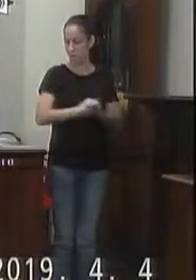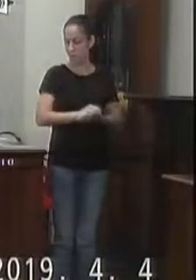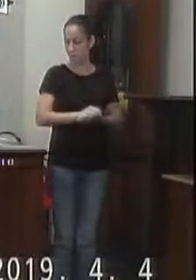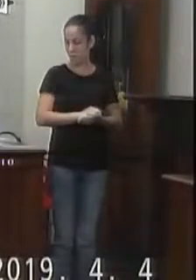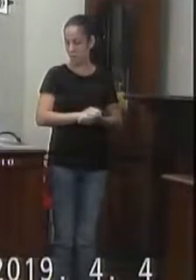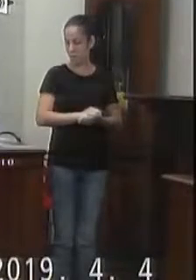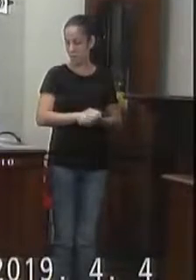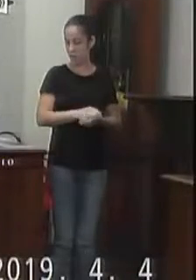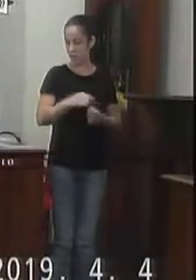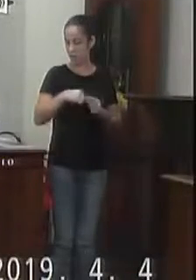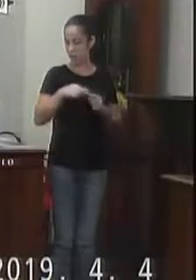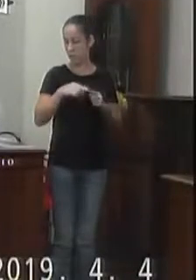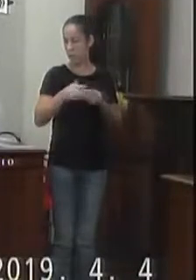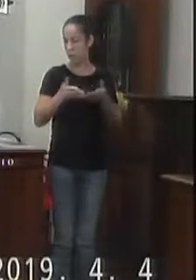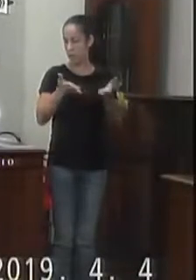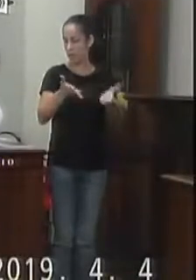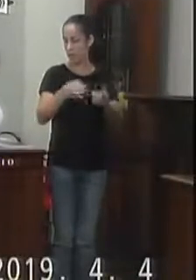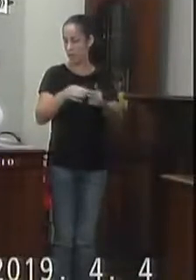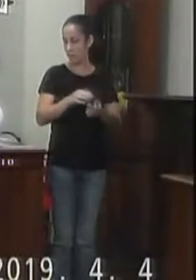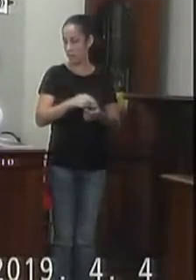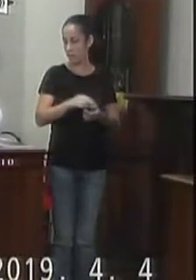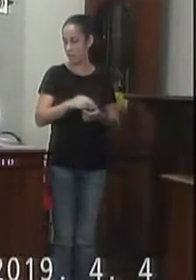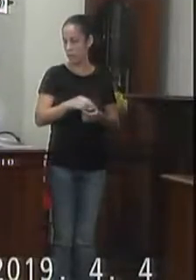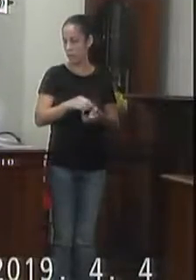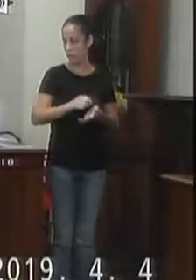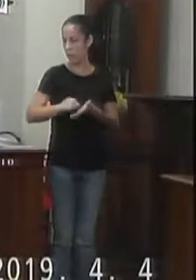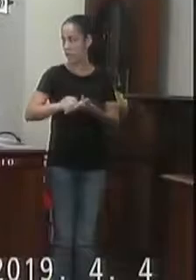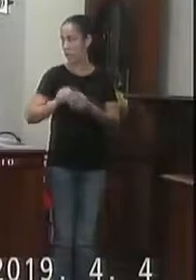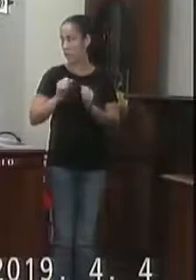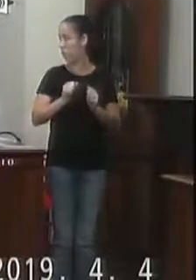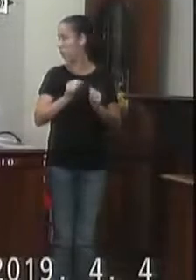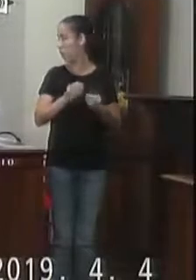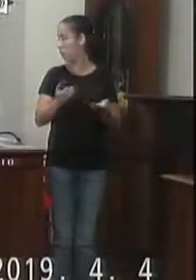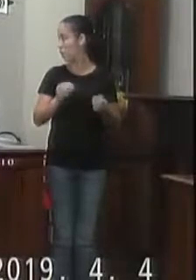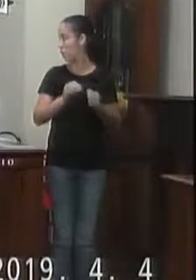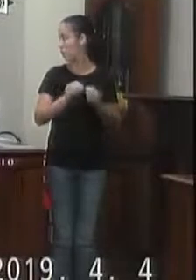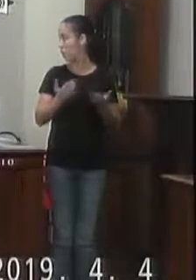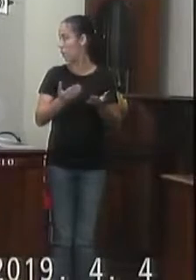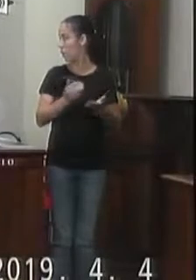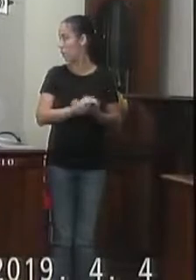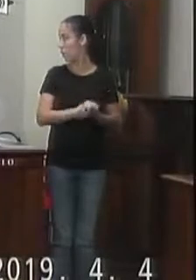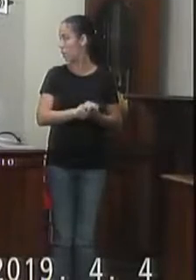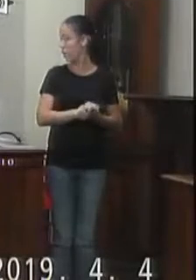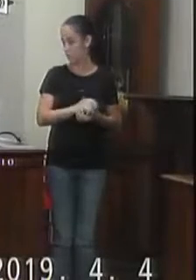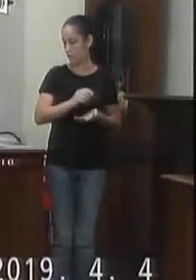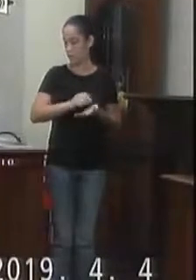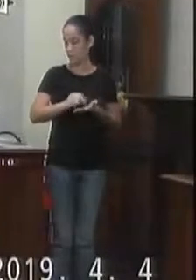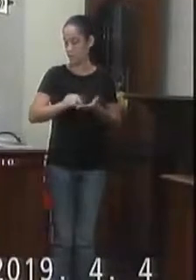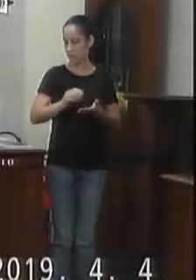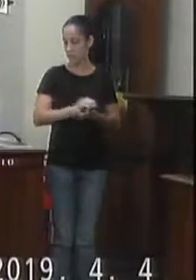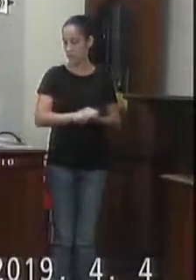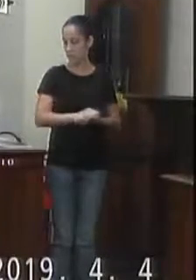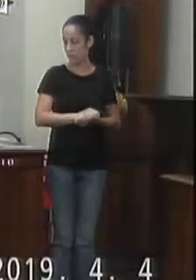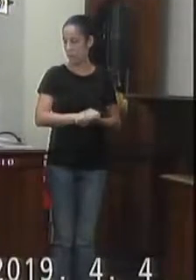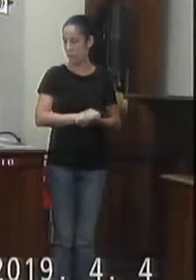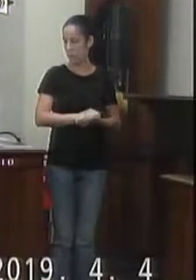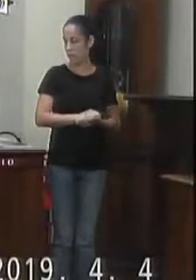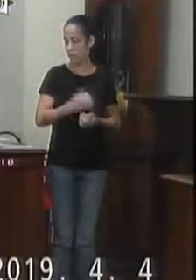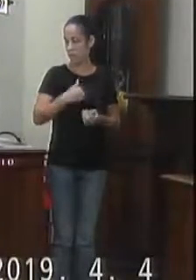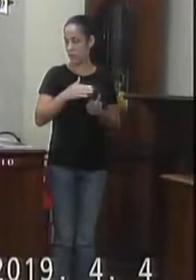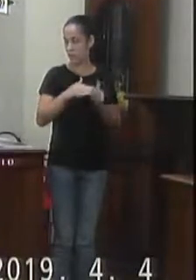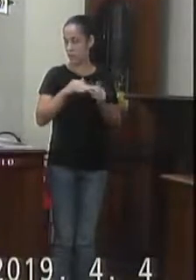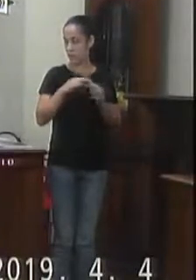ordem. O encaminhamento é por escrito ou a gente pode fazer aqui agora? Por escrito? Então tudo bem. Eu quero pedir a compreensão